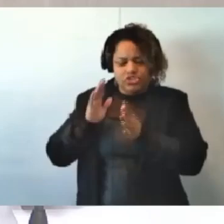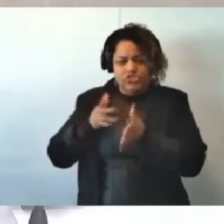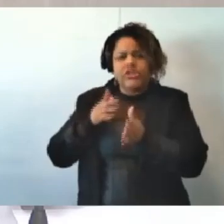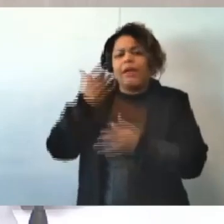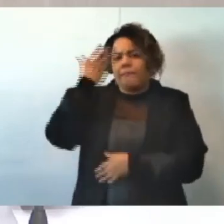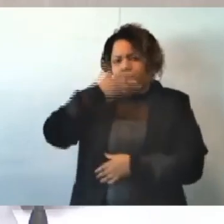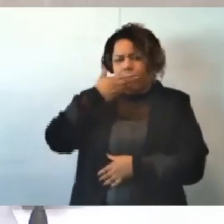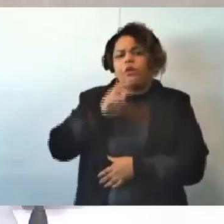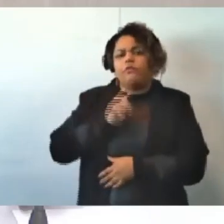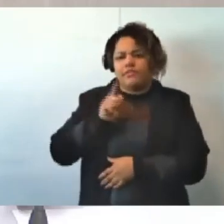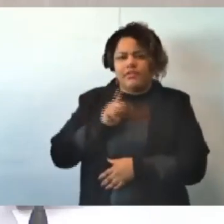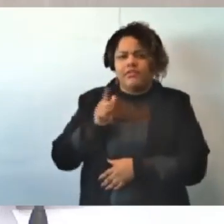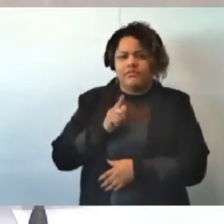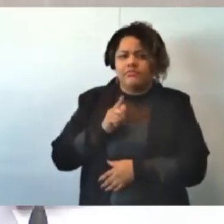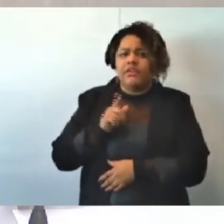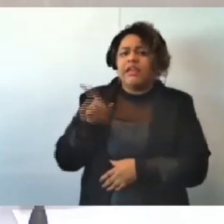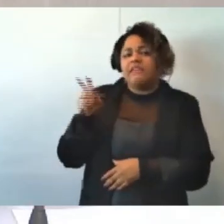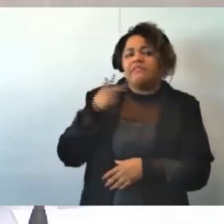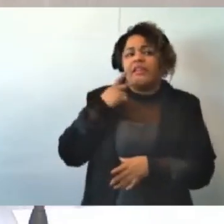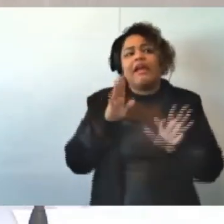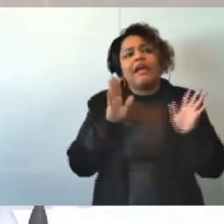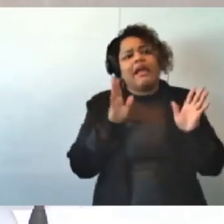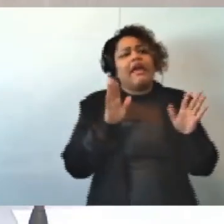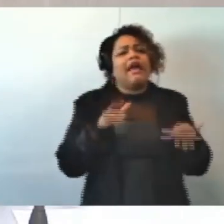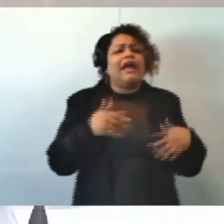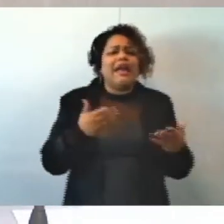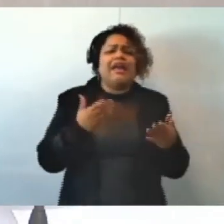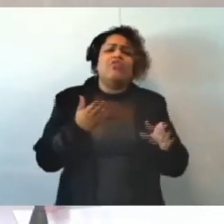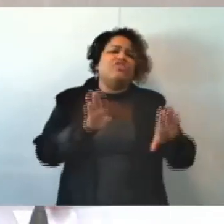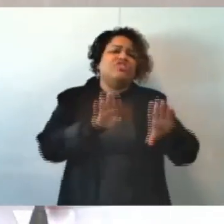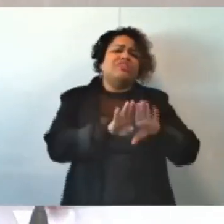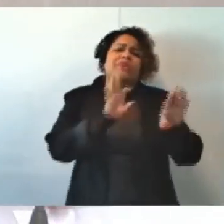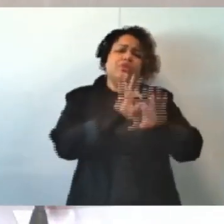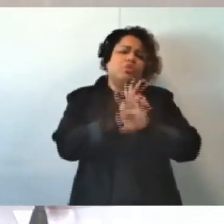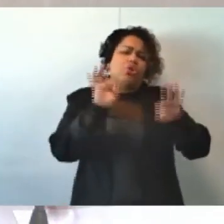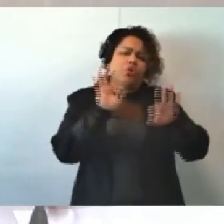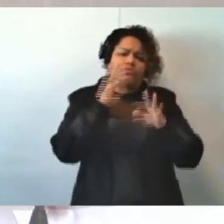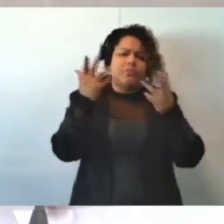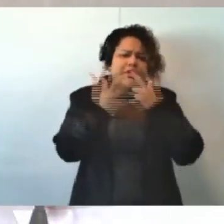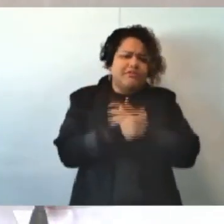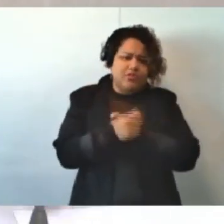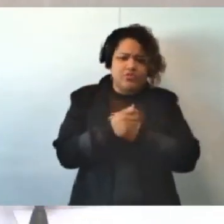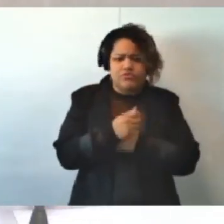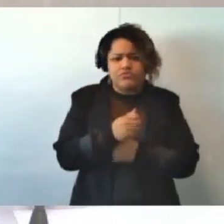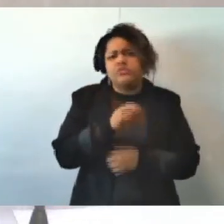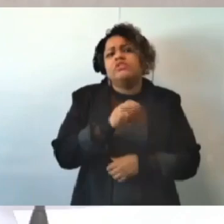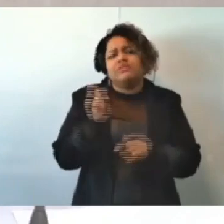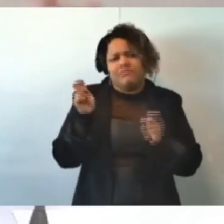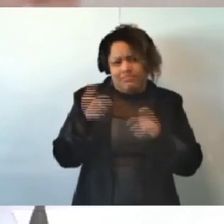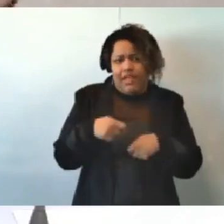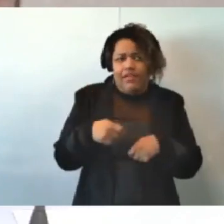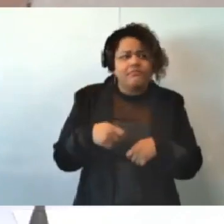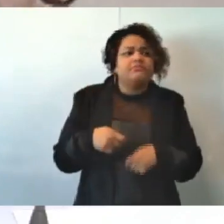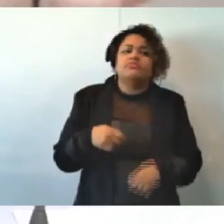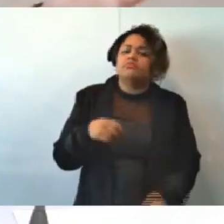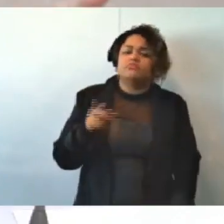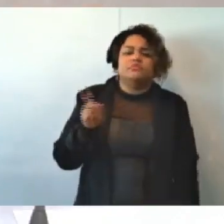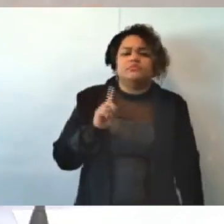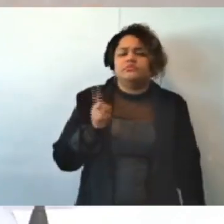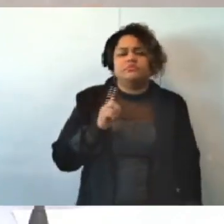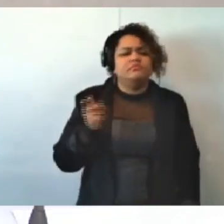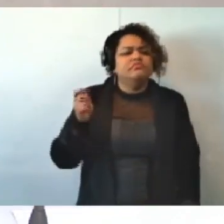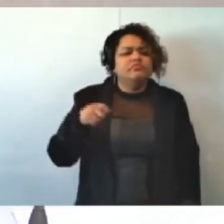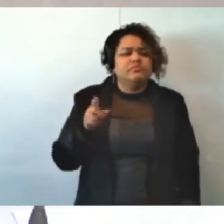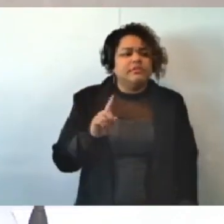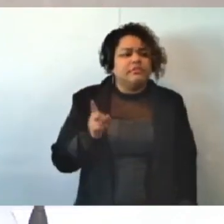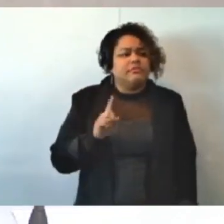eles falarem que o fechamento foi lindo, maravilhoso e está tudo certo. Não dá para simplesmente falar, eu vou fechar uma rua